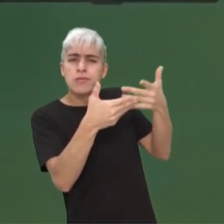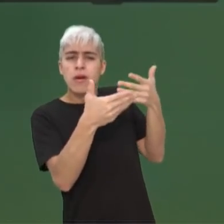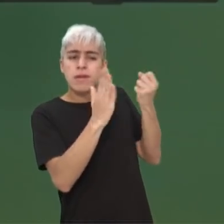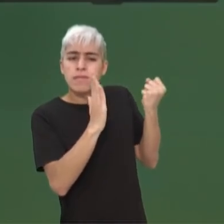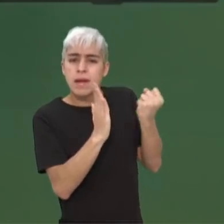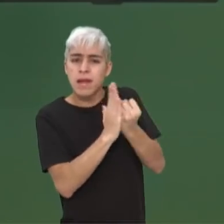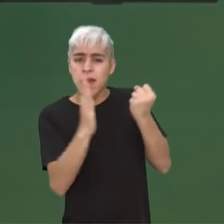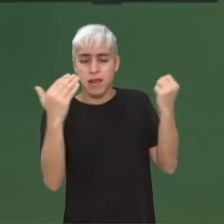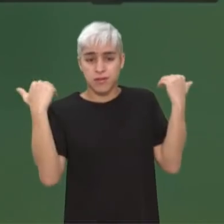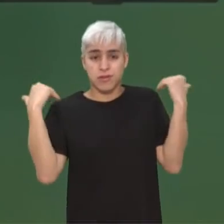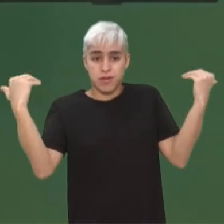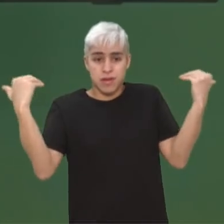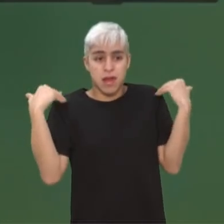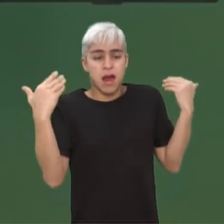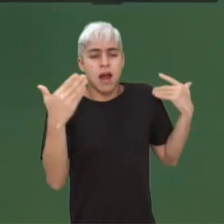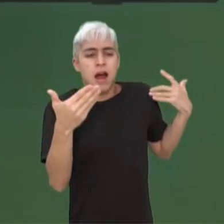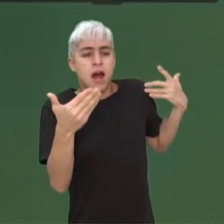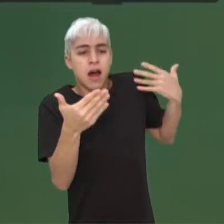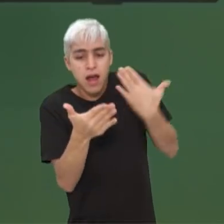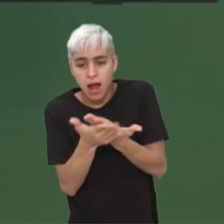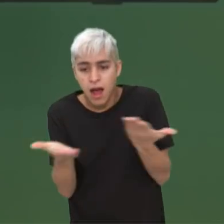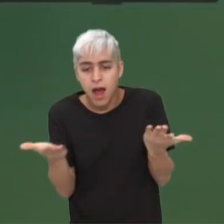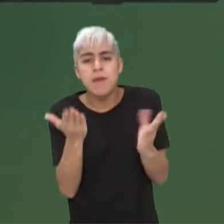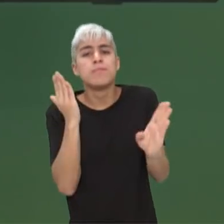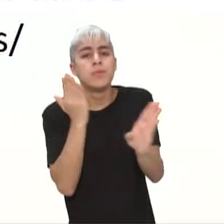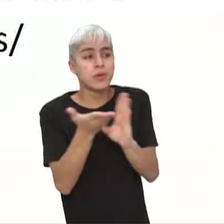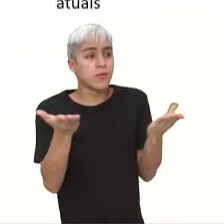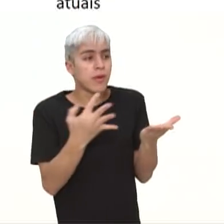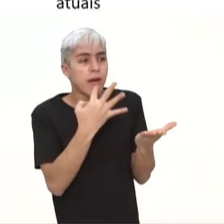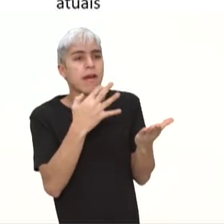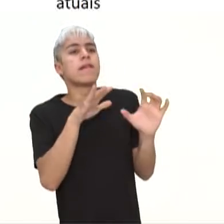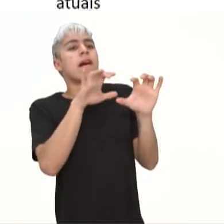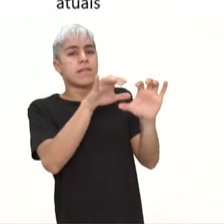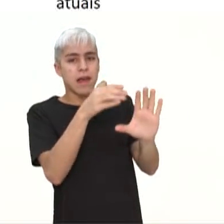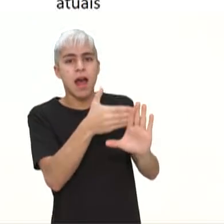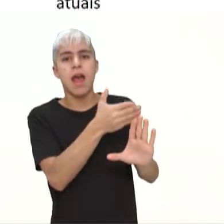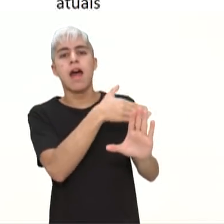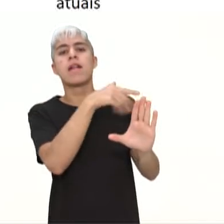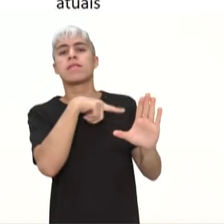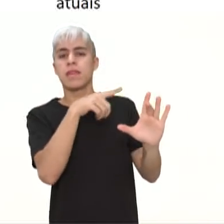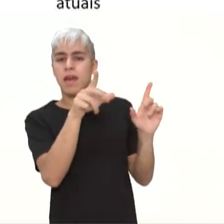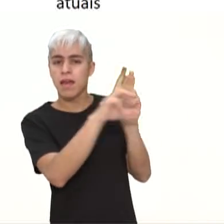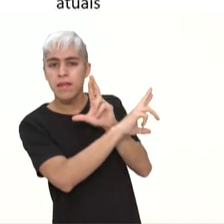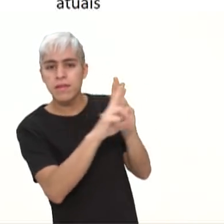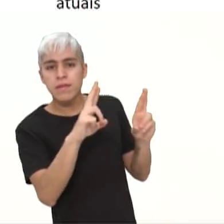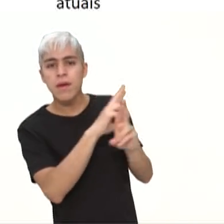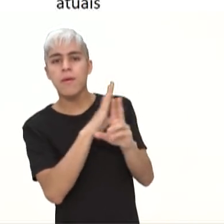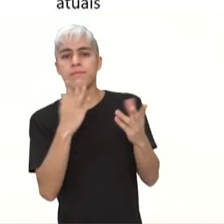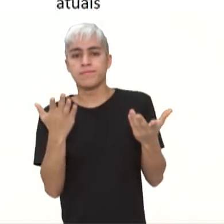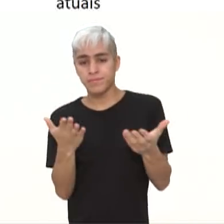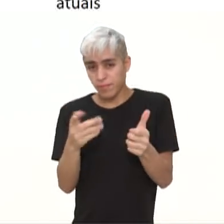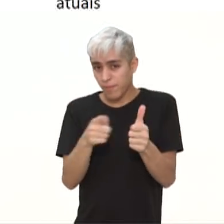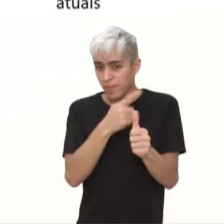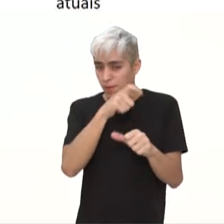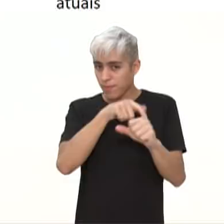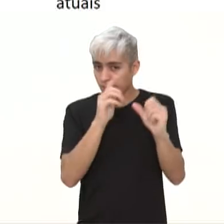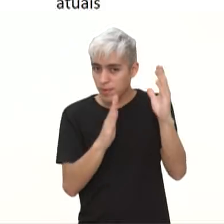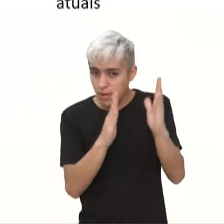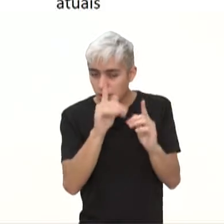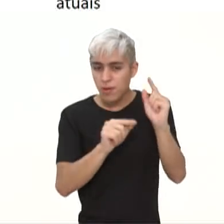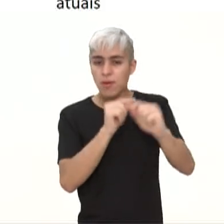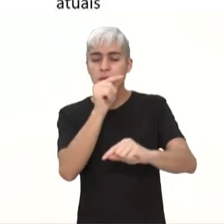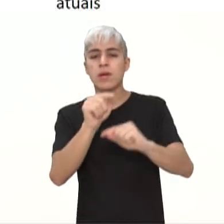ajudaram ela a tomar forma como nós conhecemos ela atualmente. Então nós tivemos aqui, num primeiro momento lá, o período